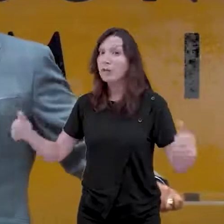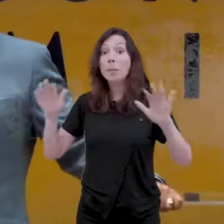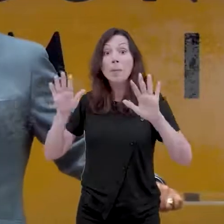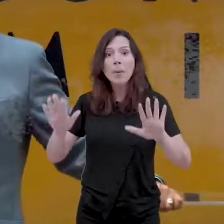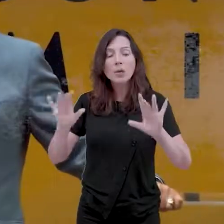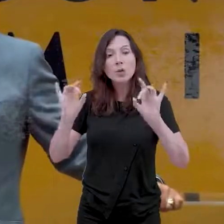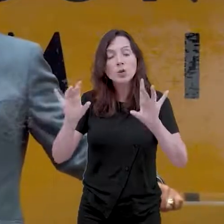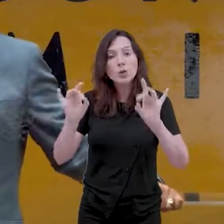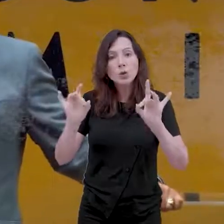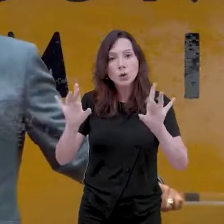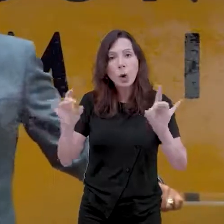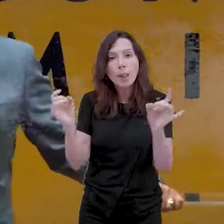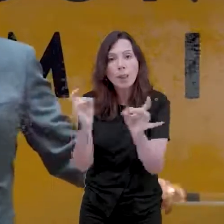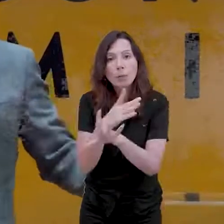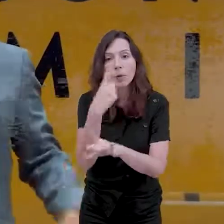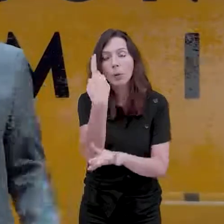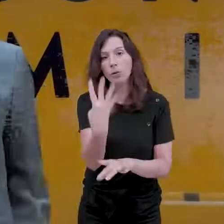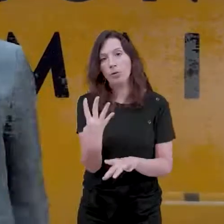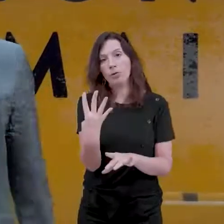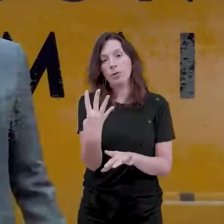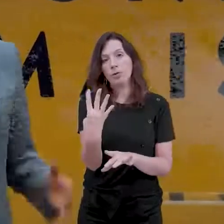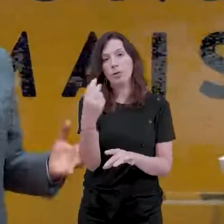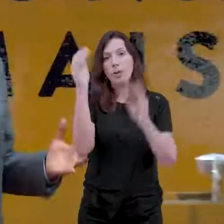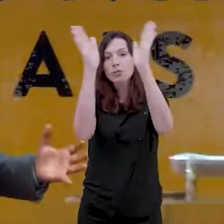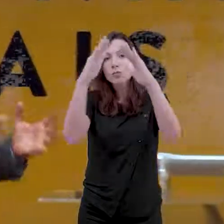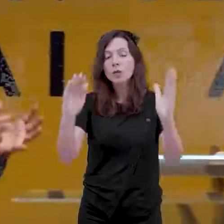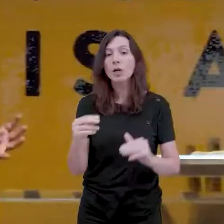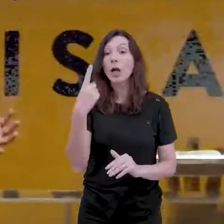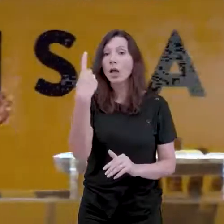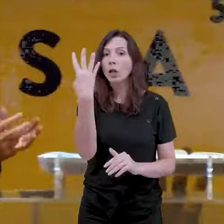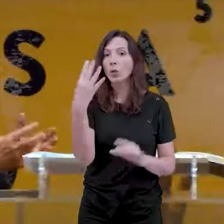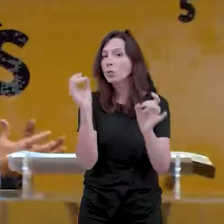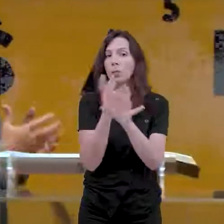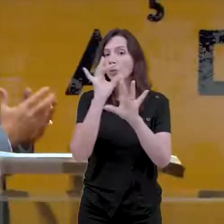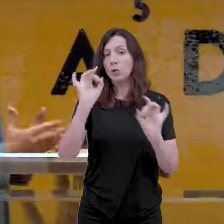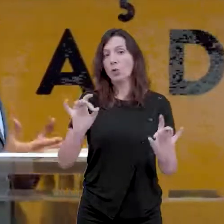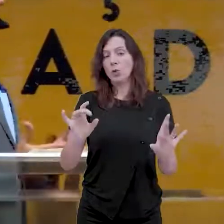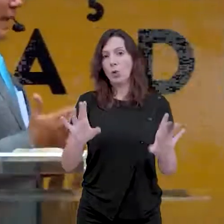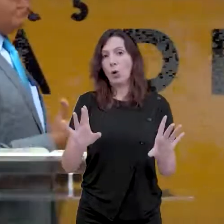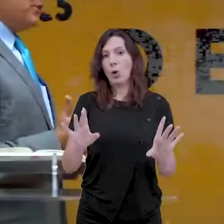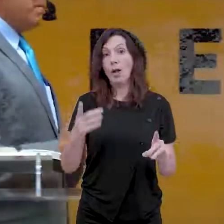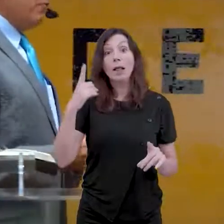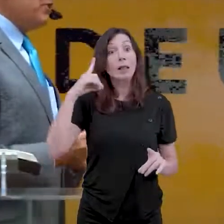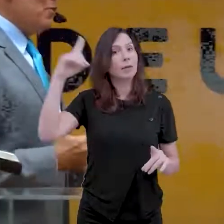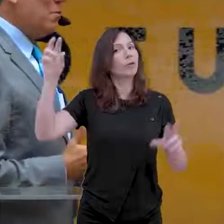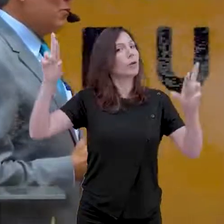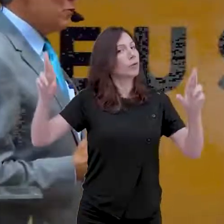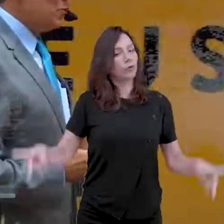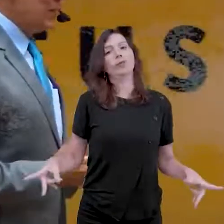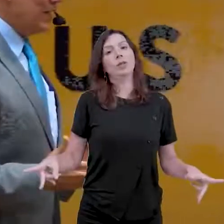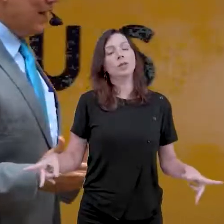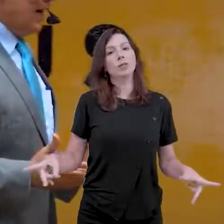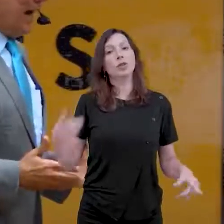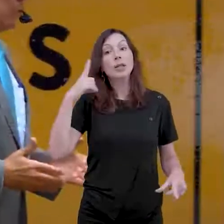Todos nós vamos comparecer perante Deus em Sião. E Sião aqui é um símbolo da glória, do céu. É por isso que Paulo diz em